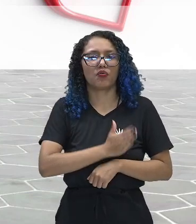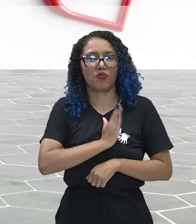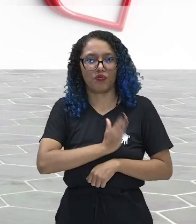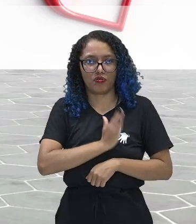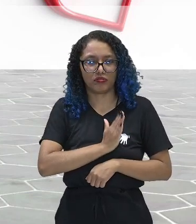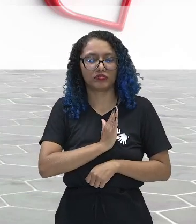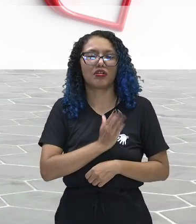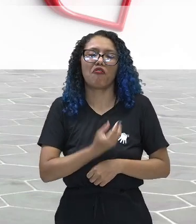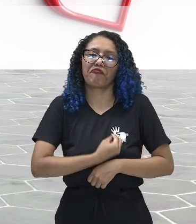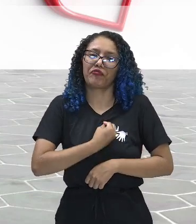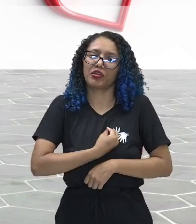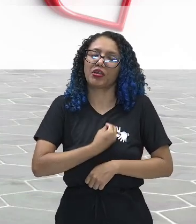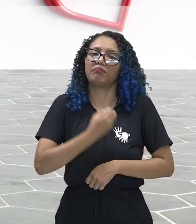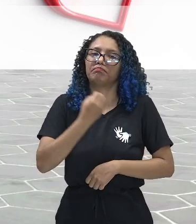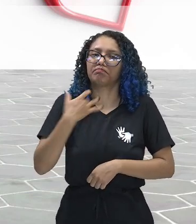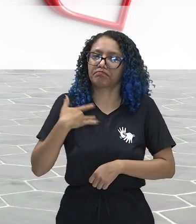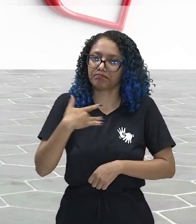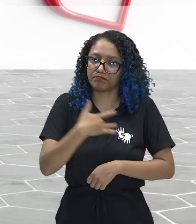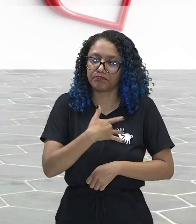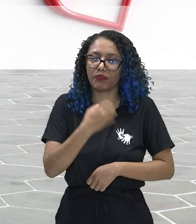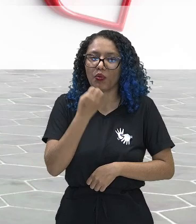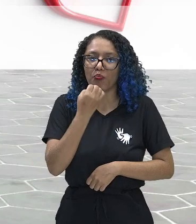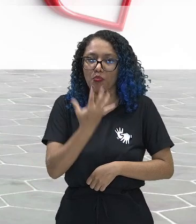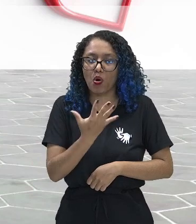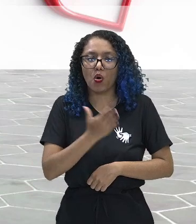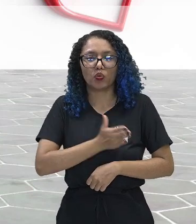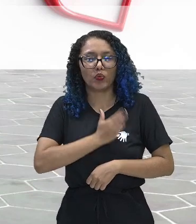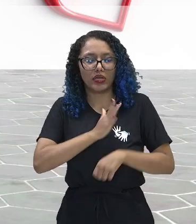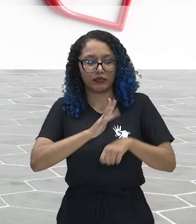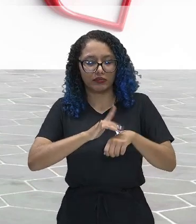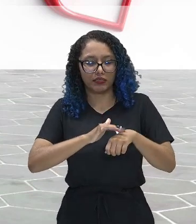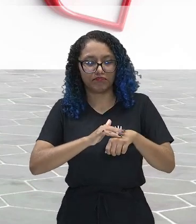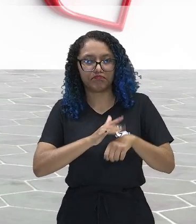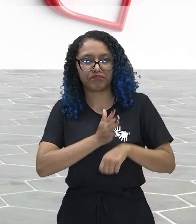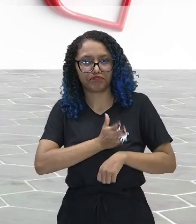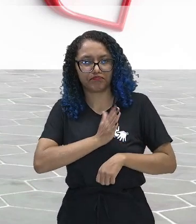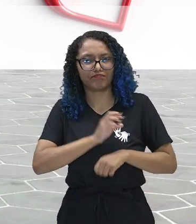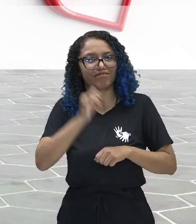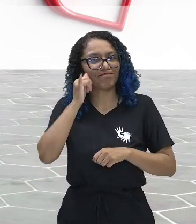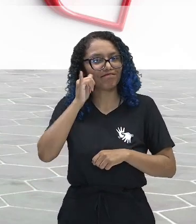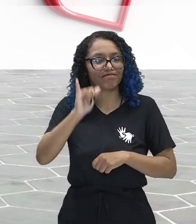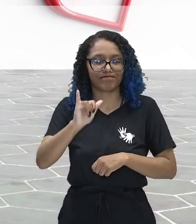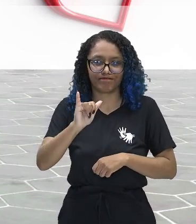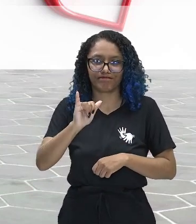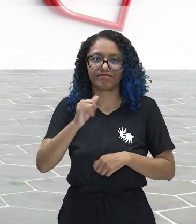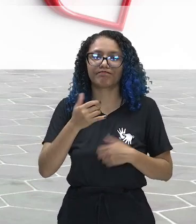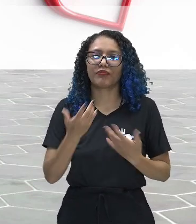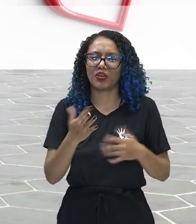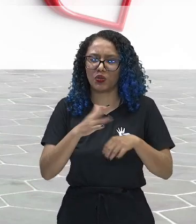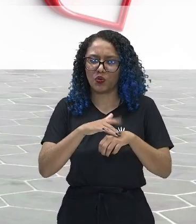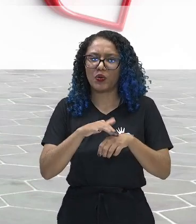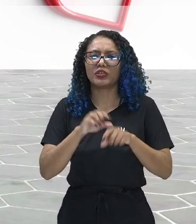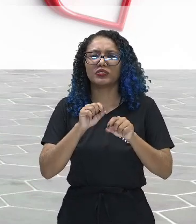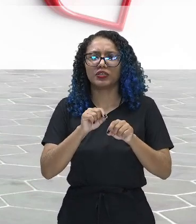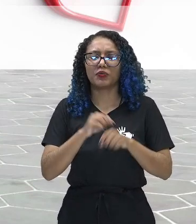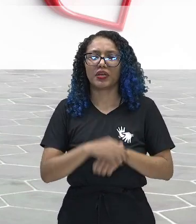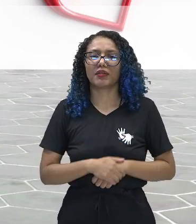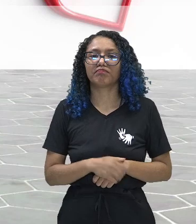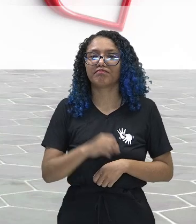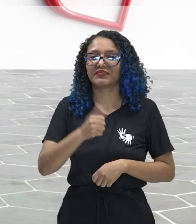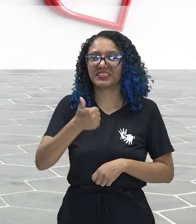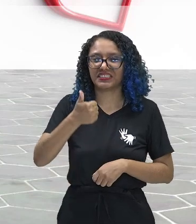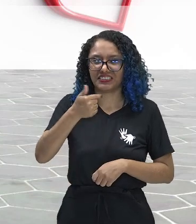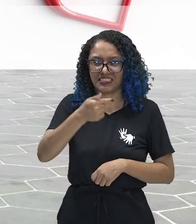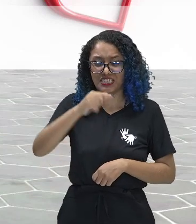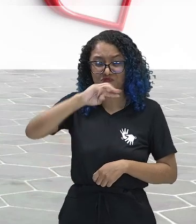vida saudável e evitar doenças cardíacas, pessoal. Então, essas doenças, elas matam 17